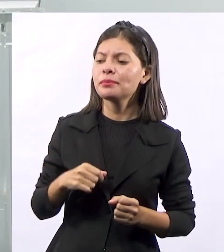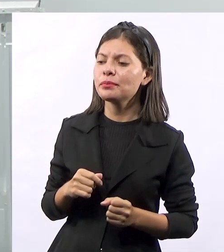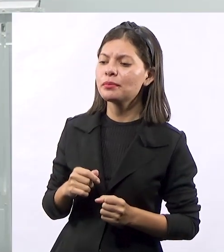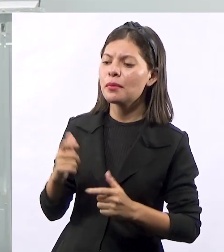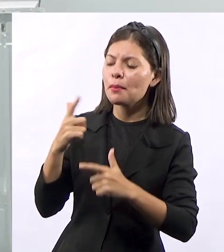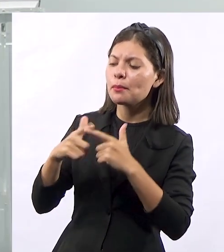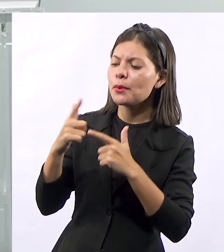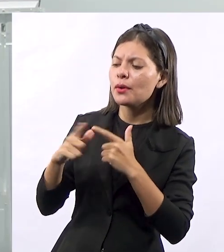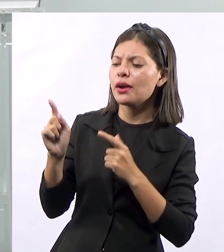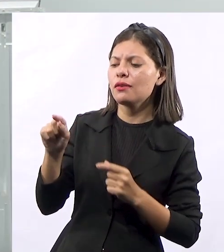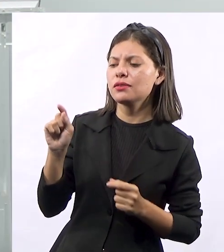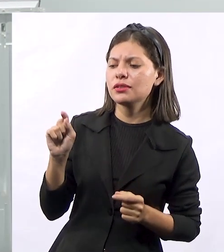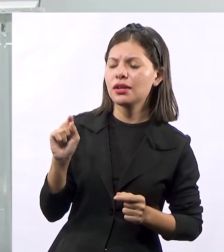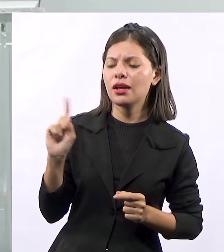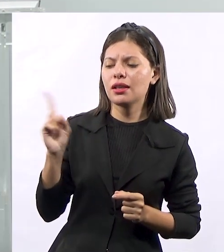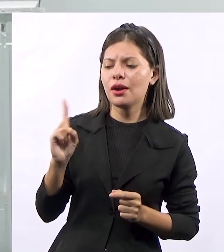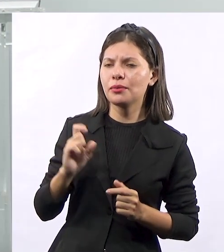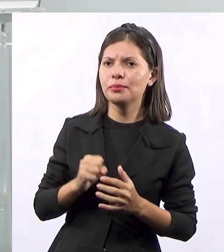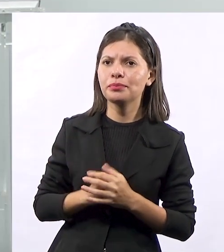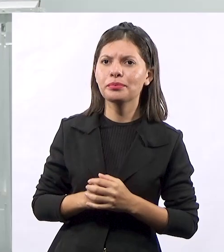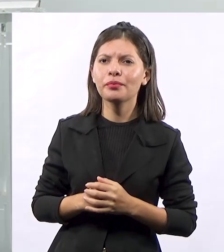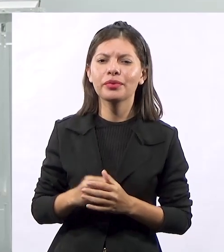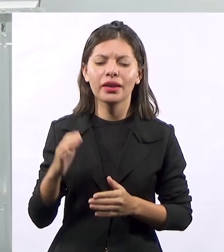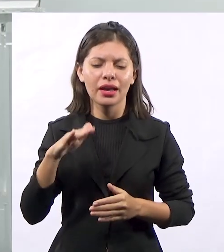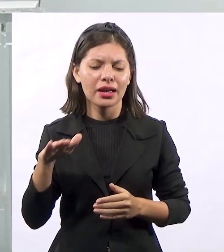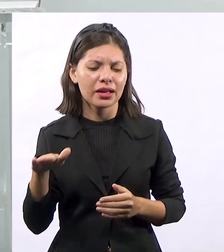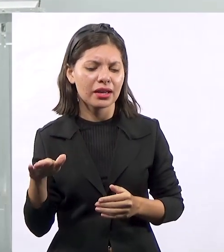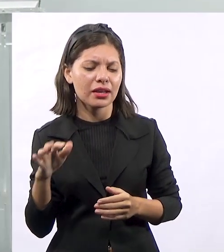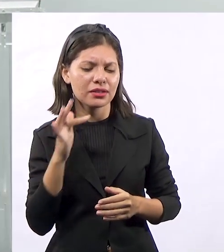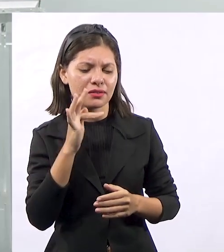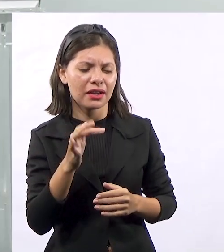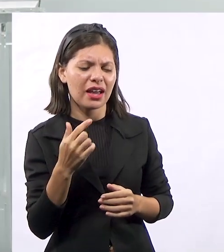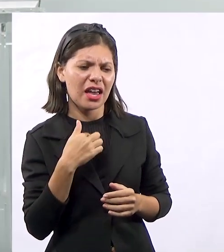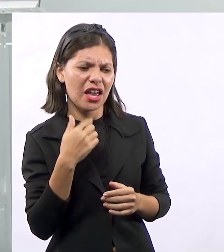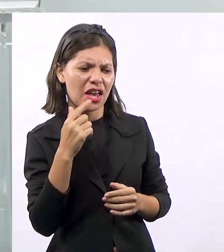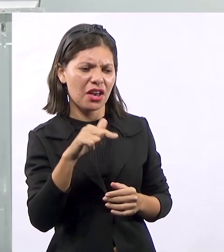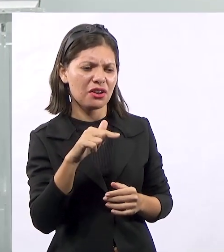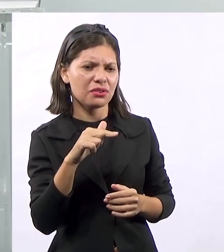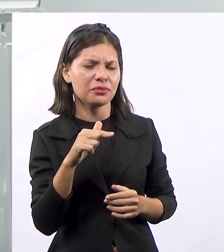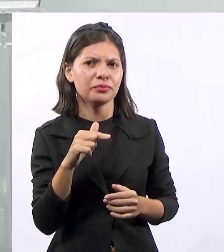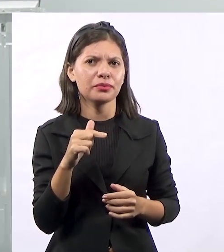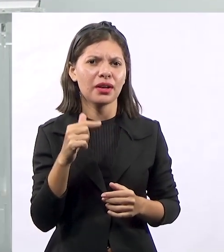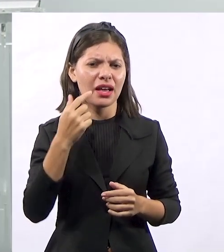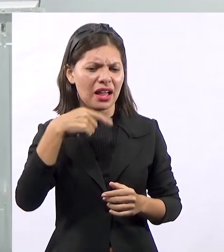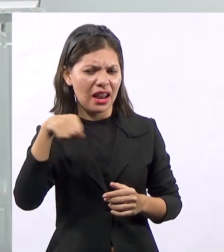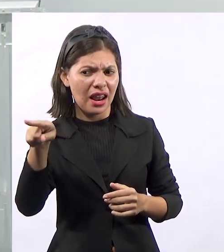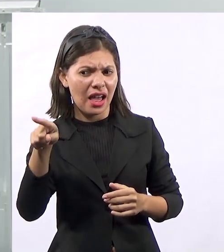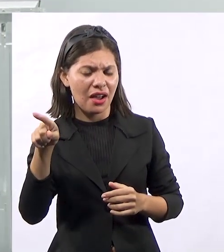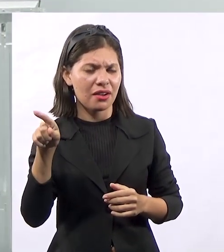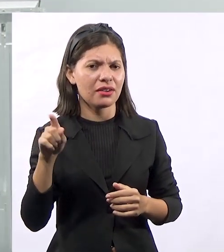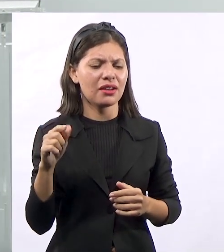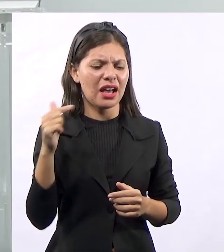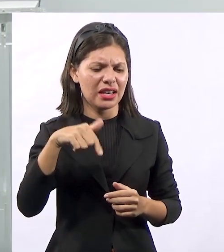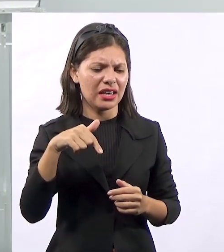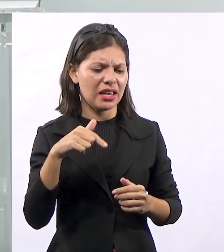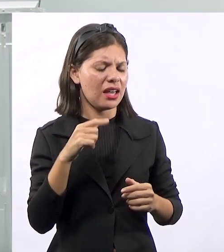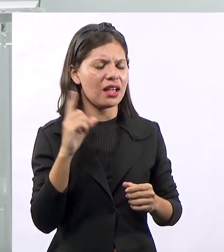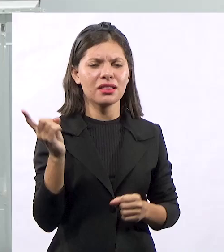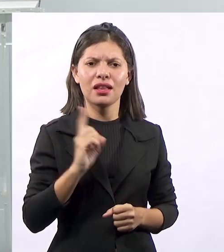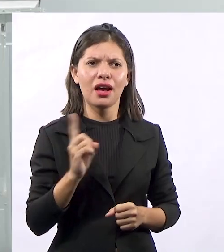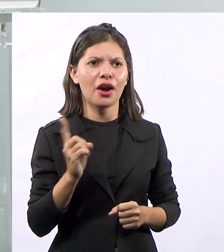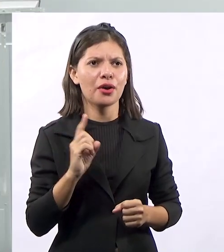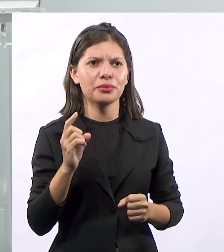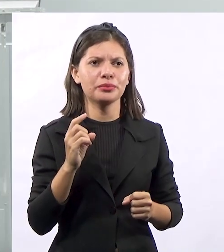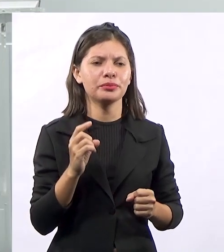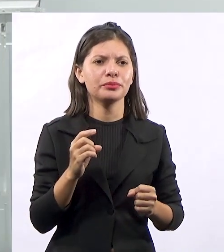Me diz. Aí a criança vai dizer, olha, não fui eu porque eu estava sentado lá fora, eu não estava brincando aqui dentro.